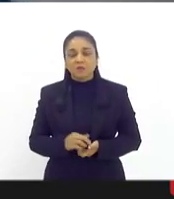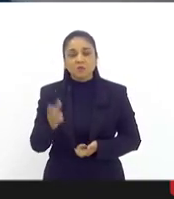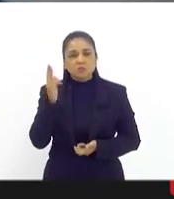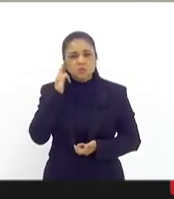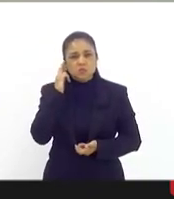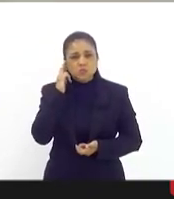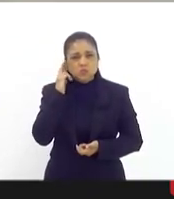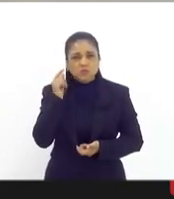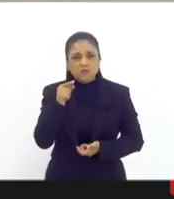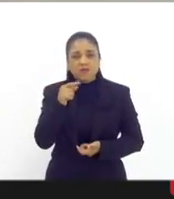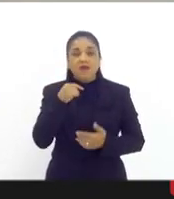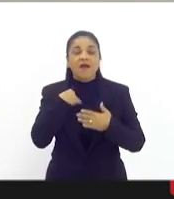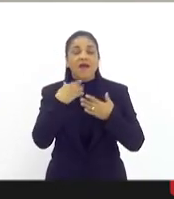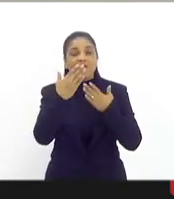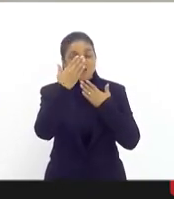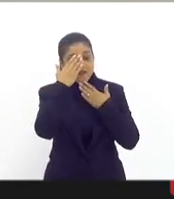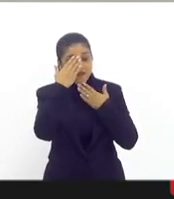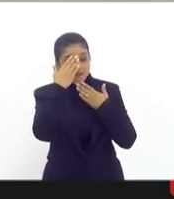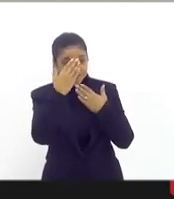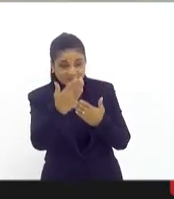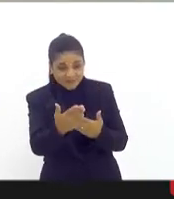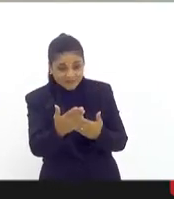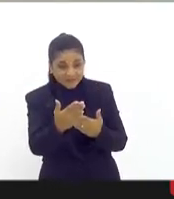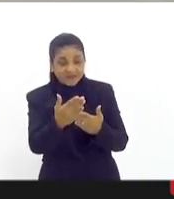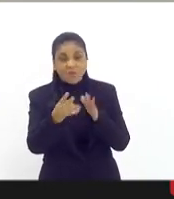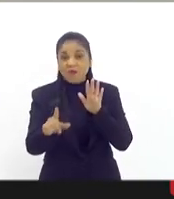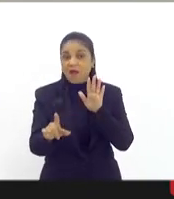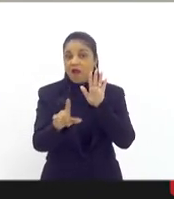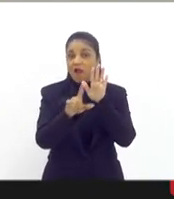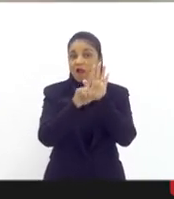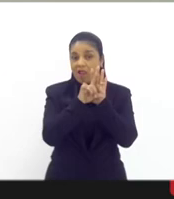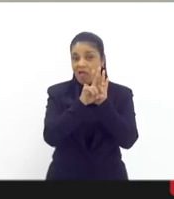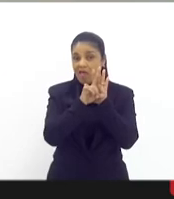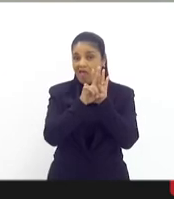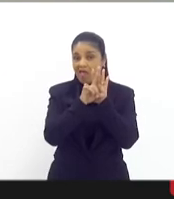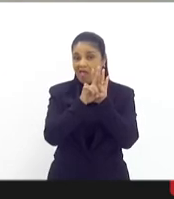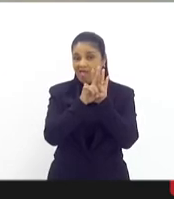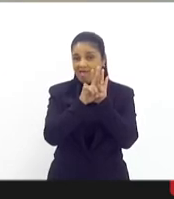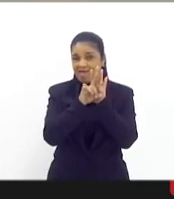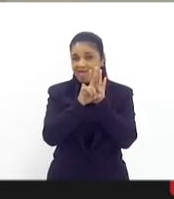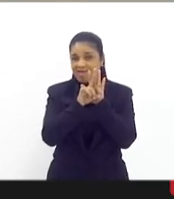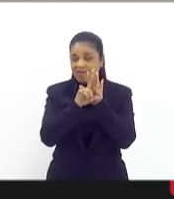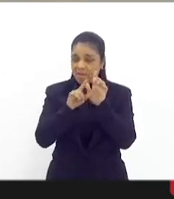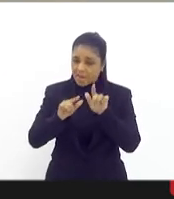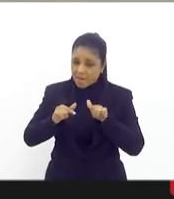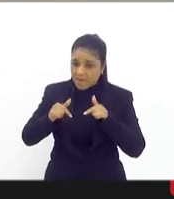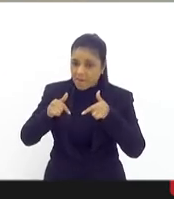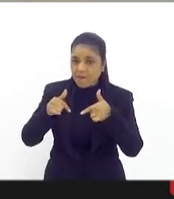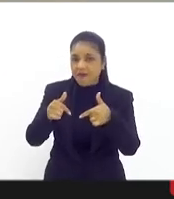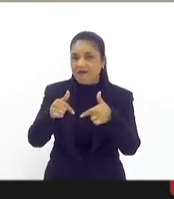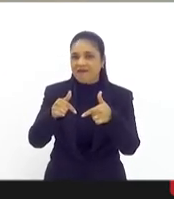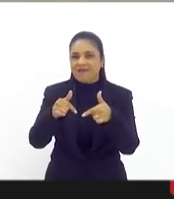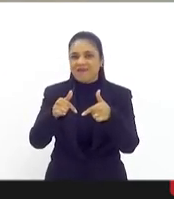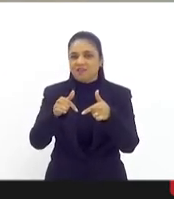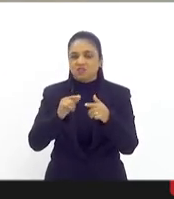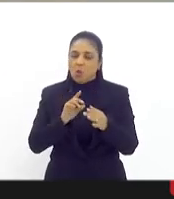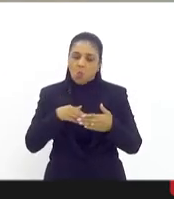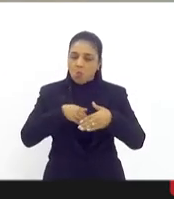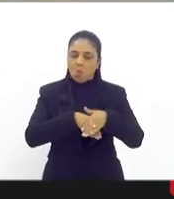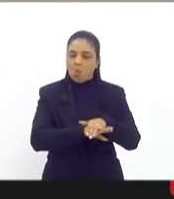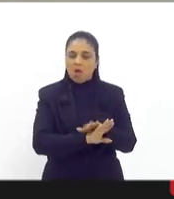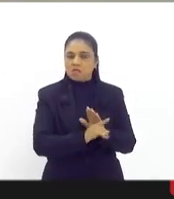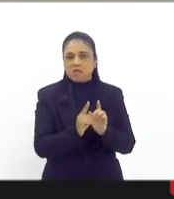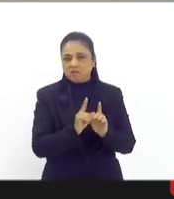Tá muda. Não, só para agradecer e dizer que o que a gente quer é uma lei que pegue, né? Que não fique guardada no papel, pegue. Que realmente tenha